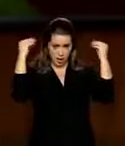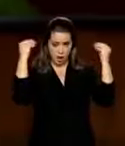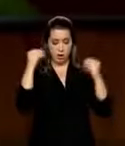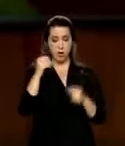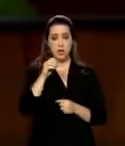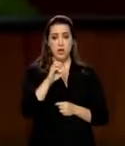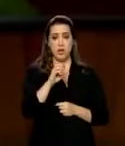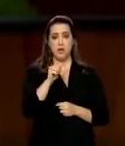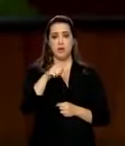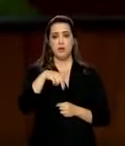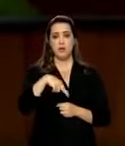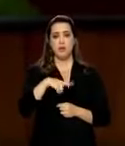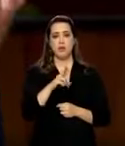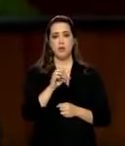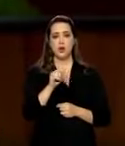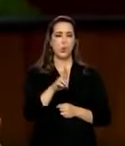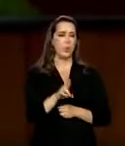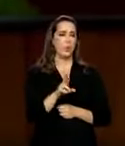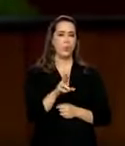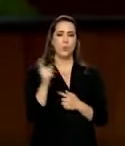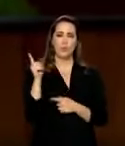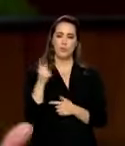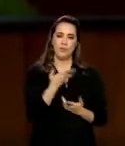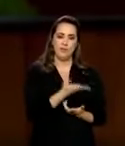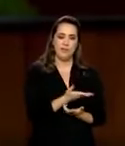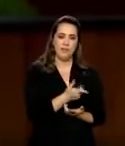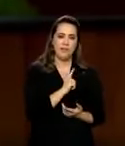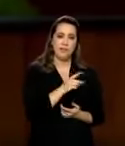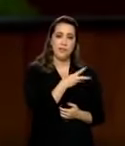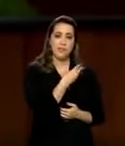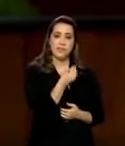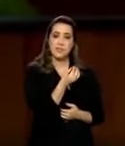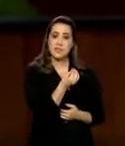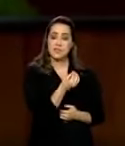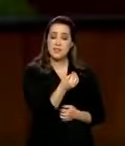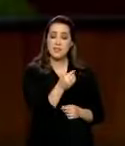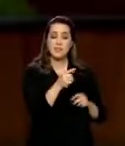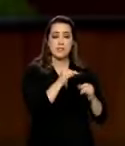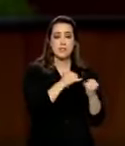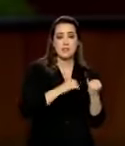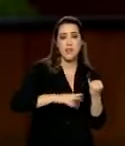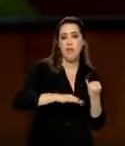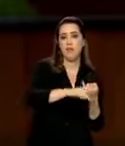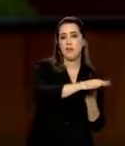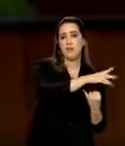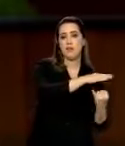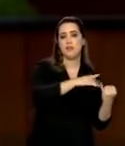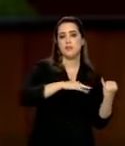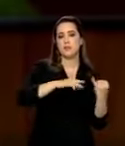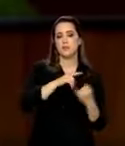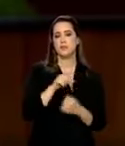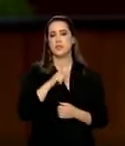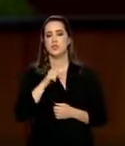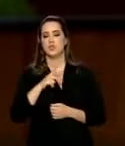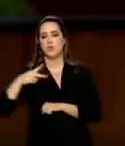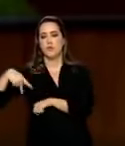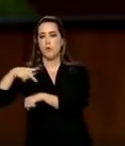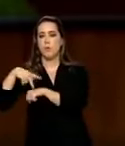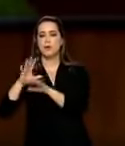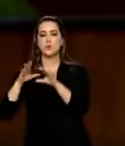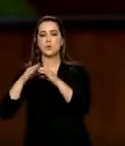tem ondas. São 300 e quase 400 ilhas que estão na região. E eu tive uma oferta de um país da